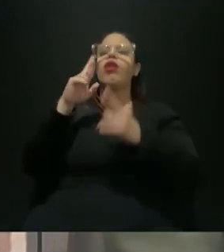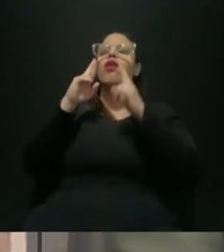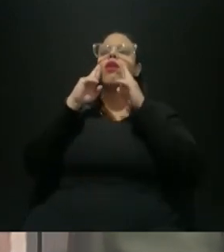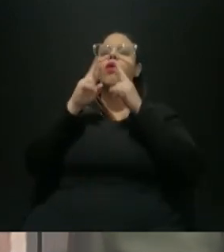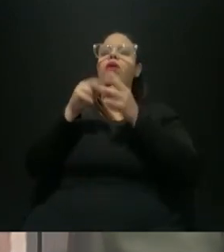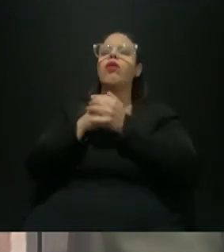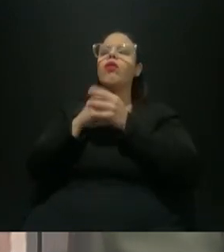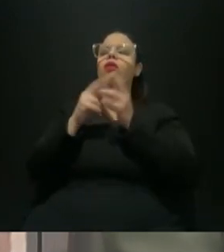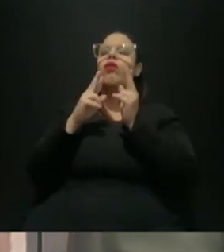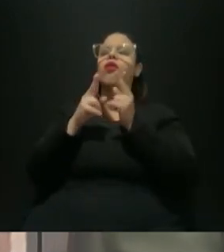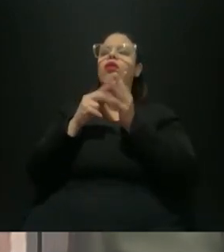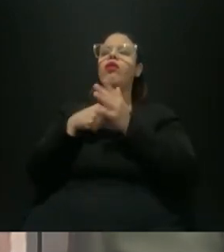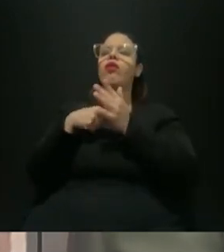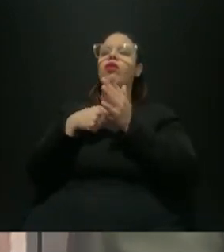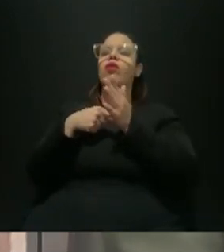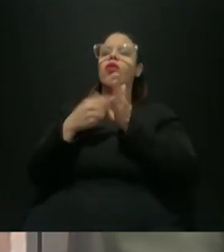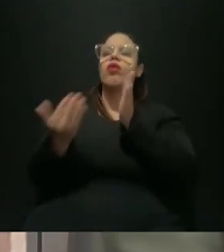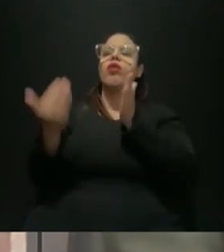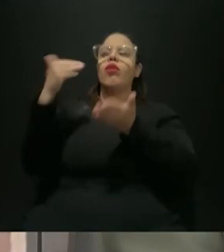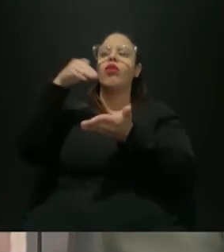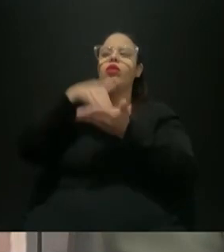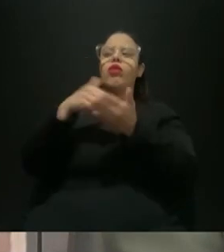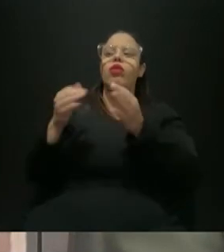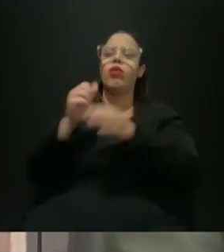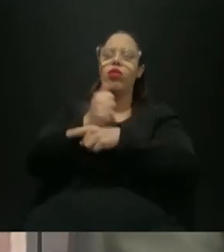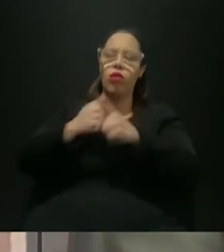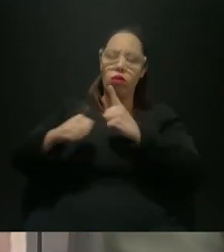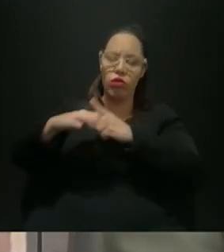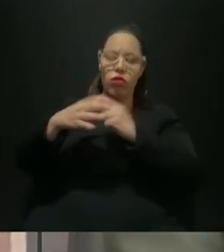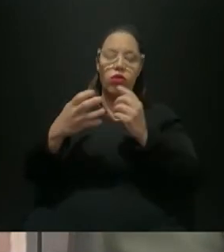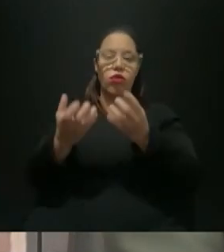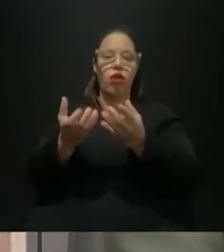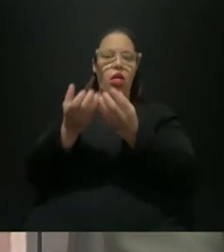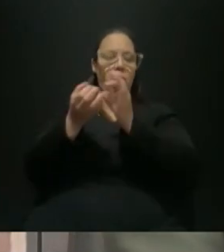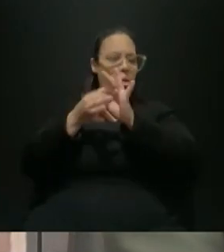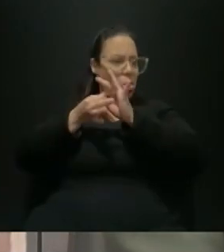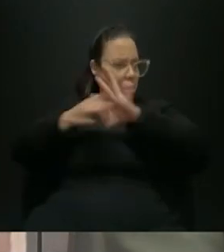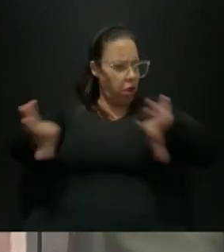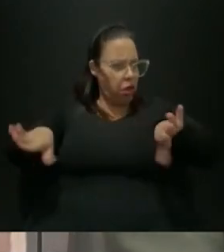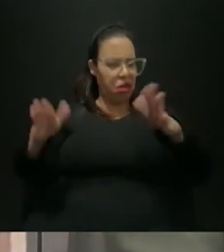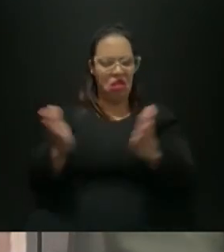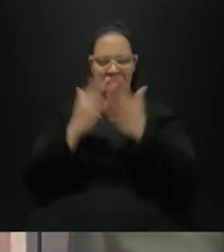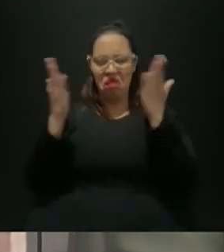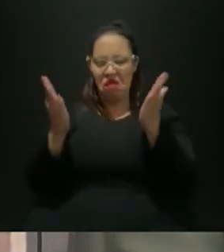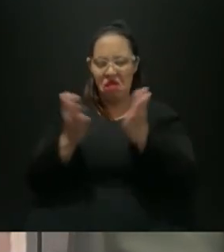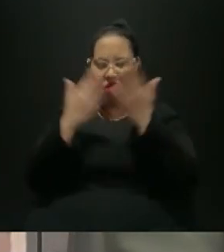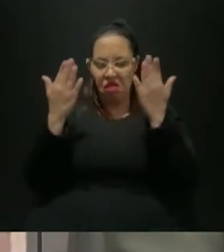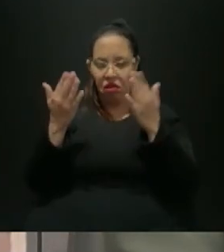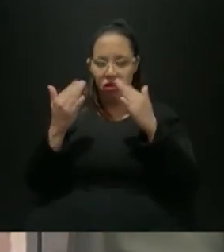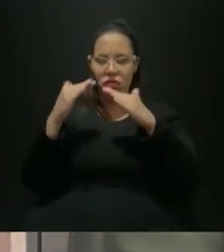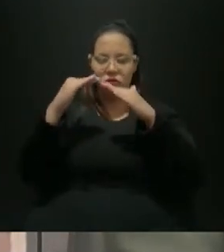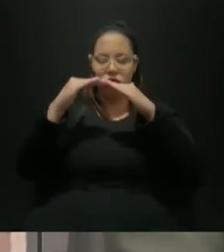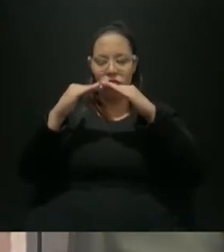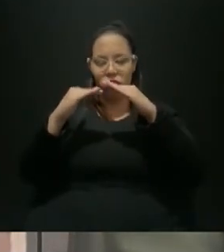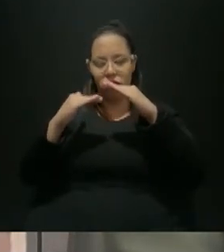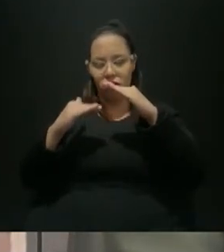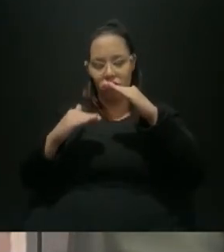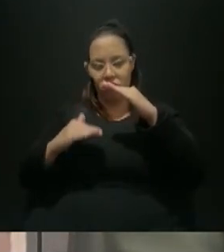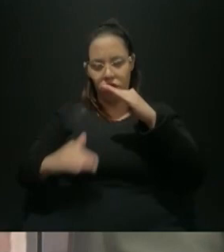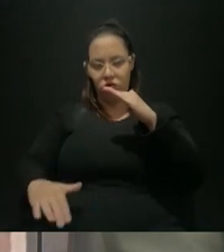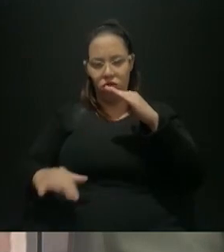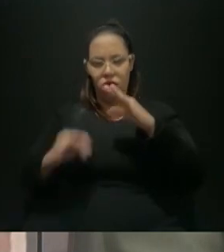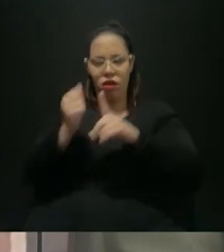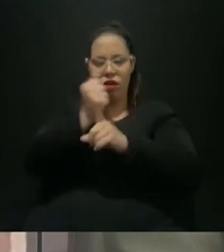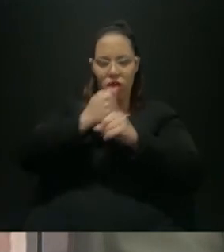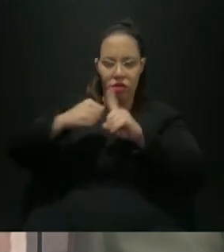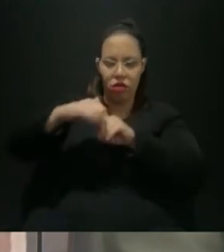que traz retorno para a sociedade, que quebra ciclo de pobreza, que diminui esse hiato social, essa diferença social,